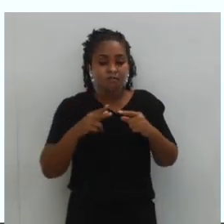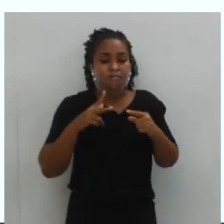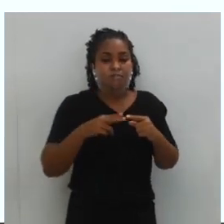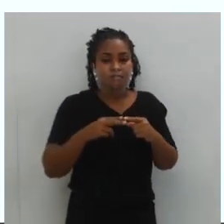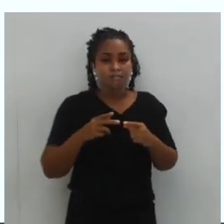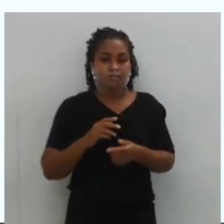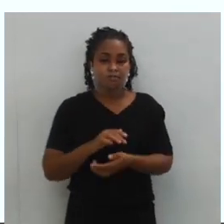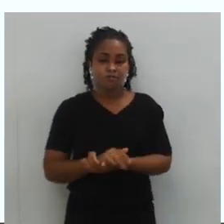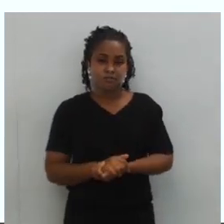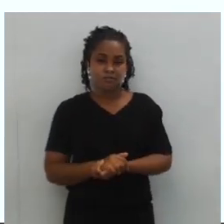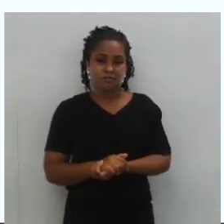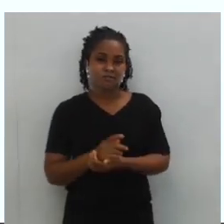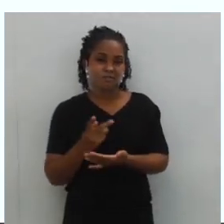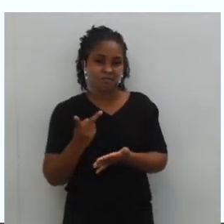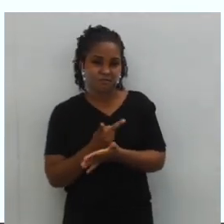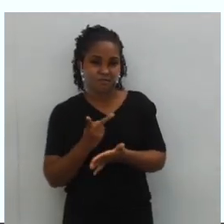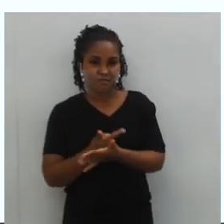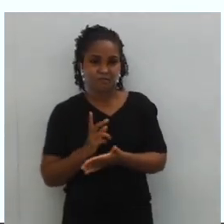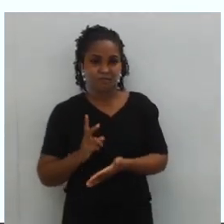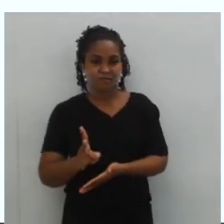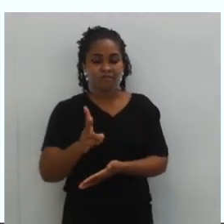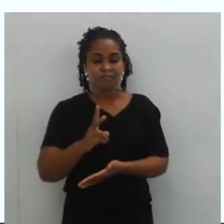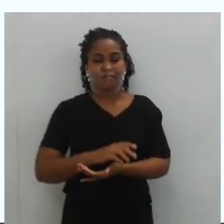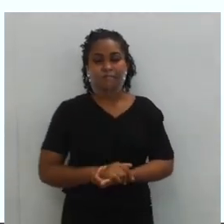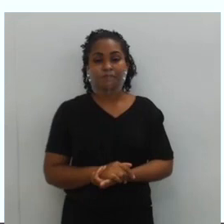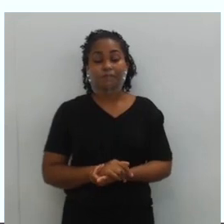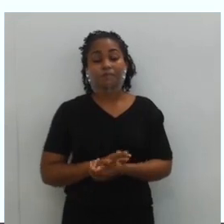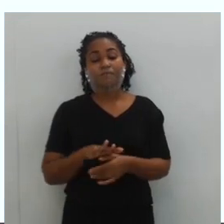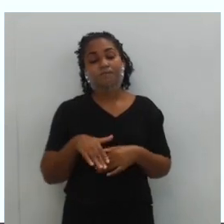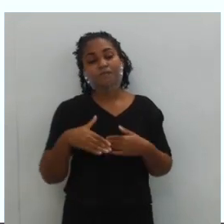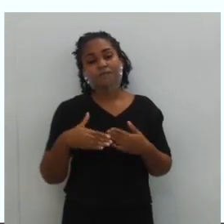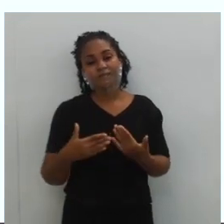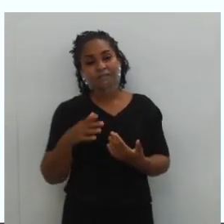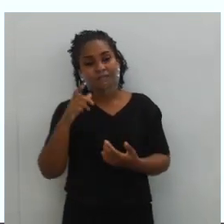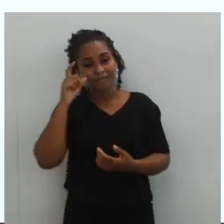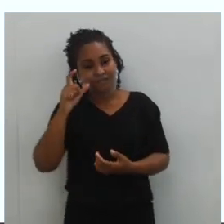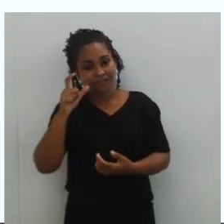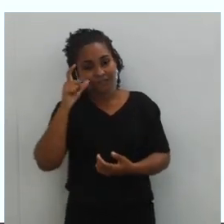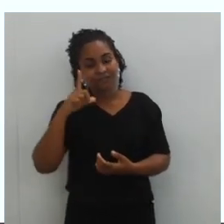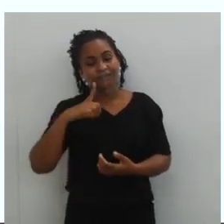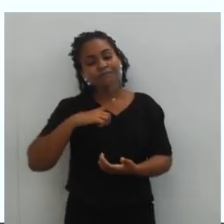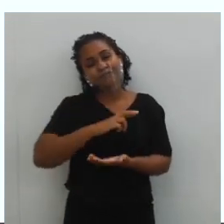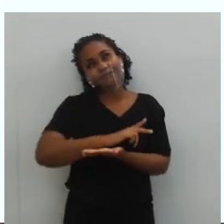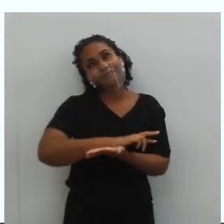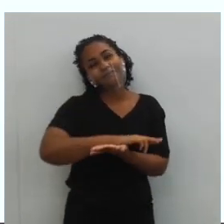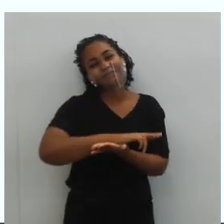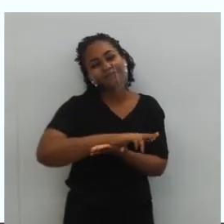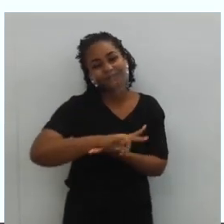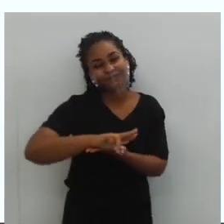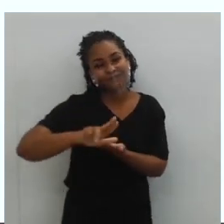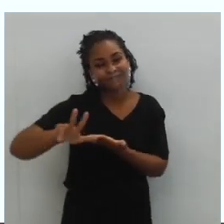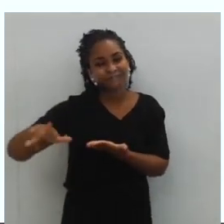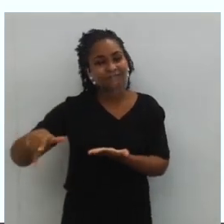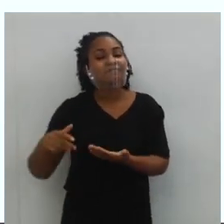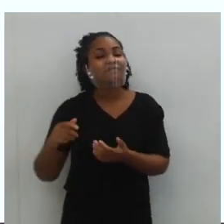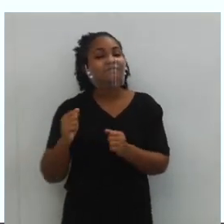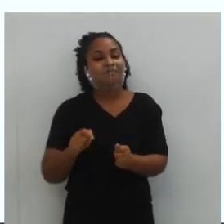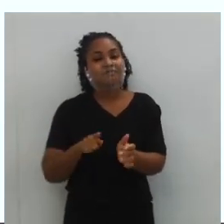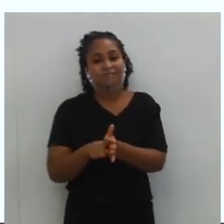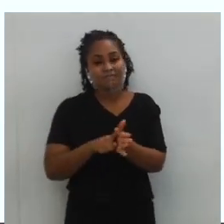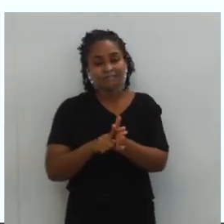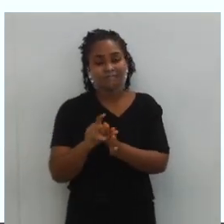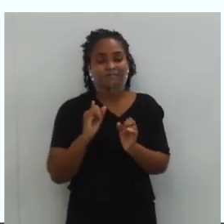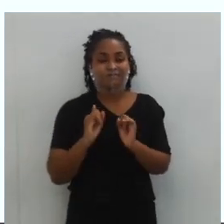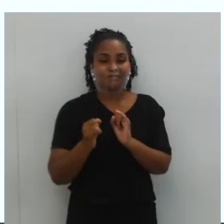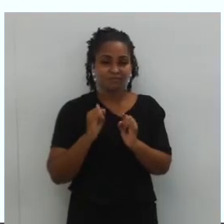na filmagem, para não ter nenhum erro de continuidade. E se vocês estiverem curiosos, existem muitos, viu? É só pesquisar na internet que